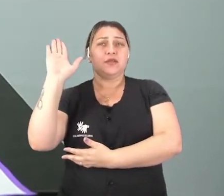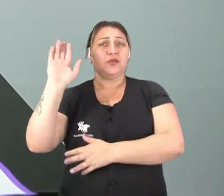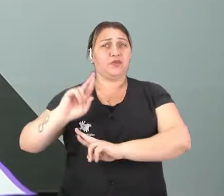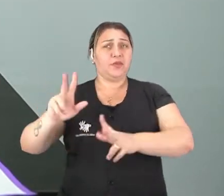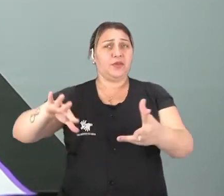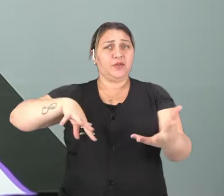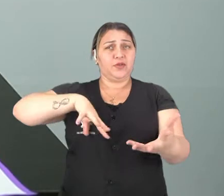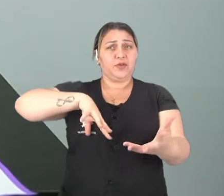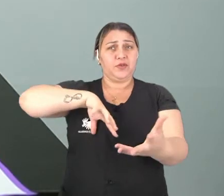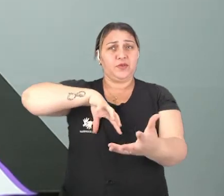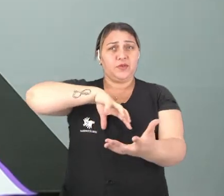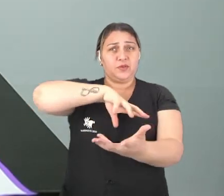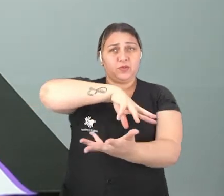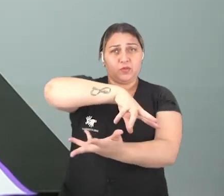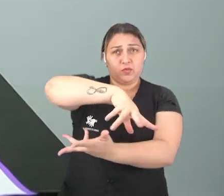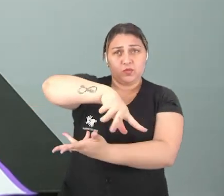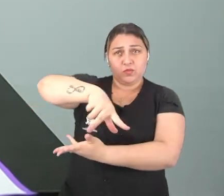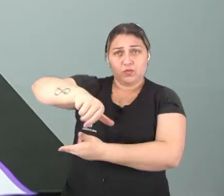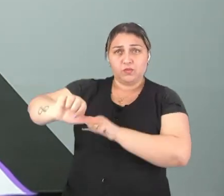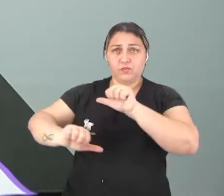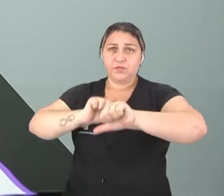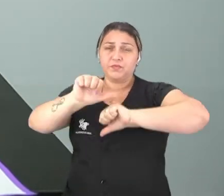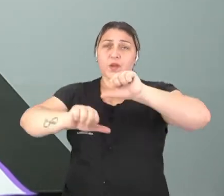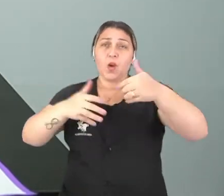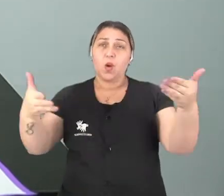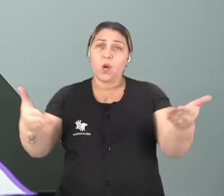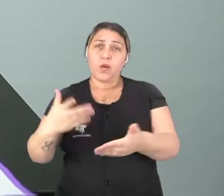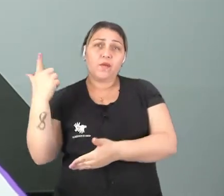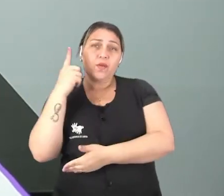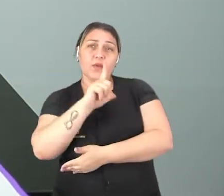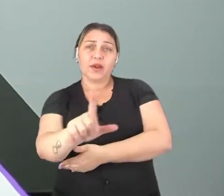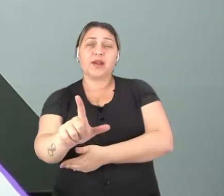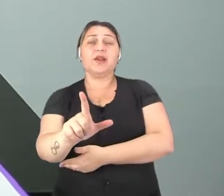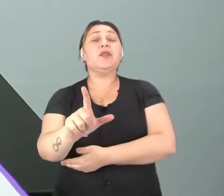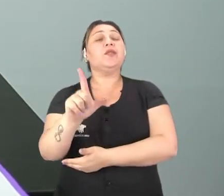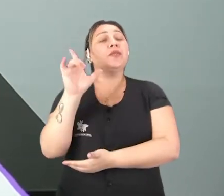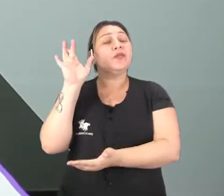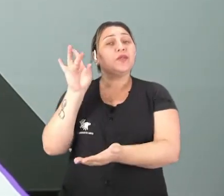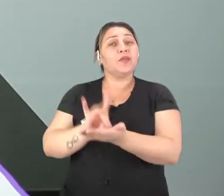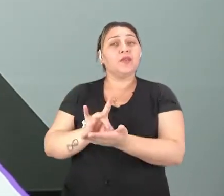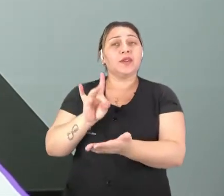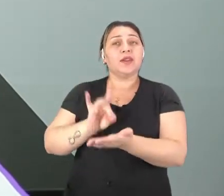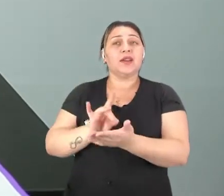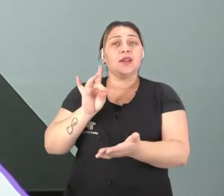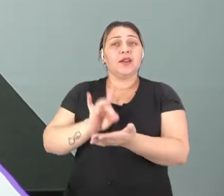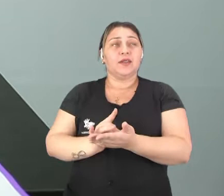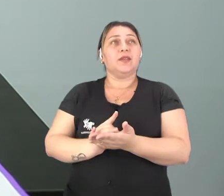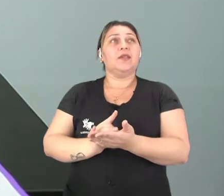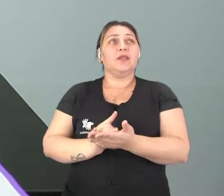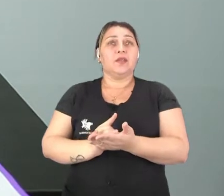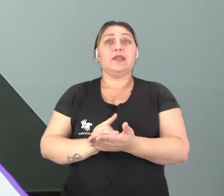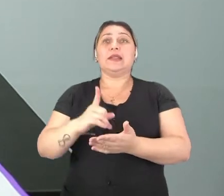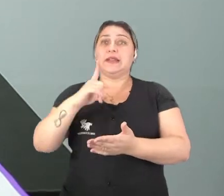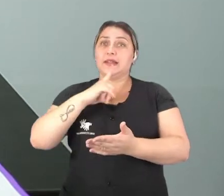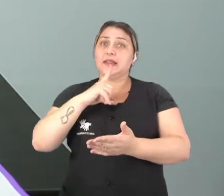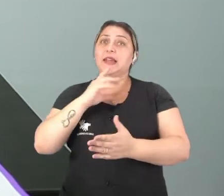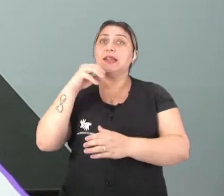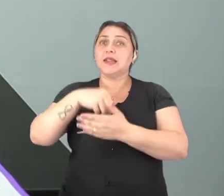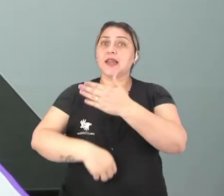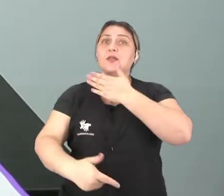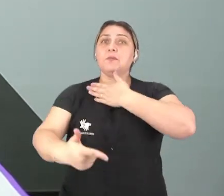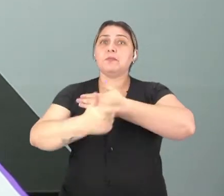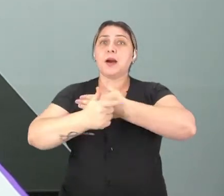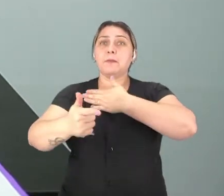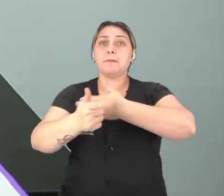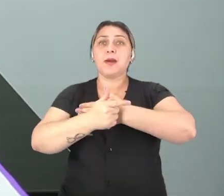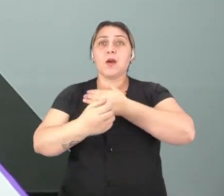quando você ganha um presente, né, você ganha alguma coisa, geralmente vem como? Vem